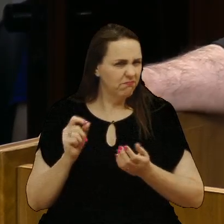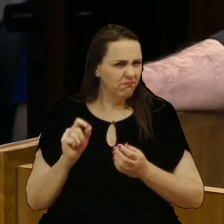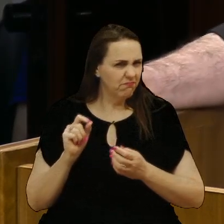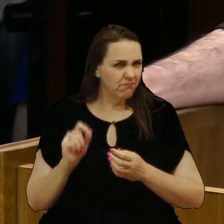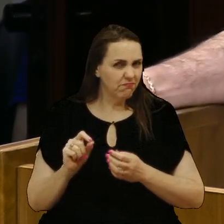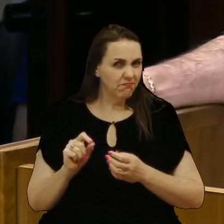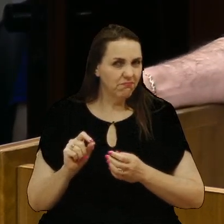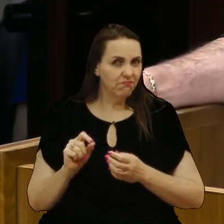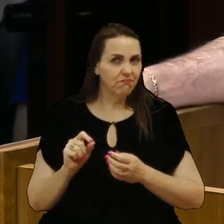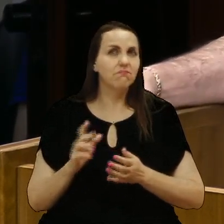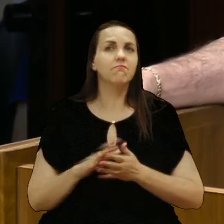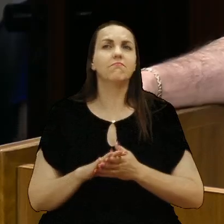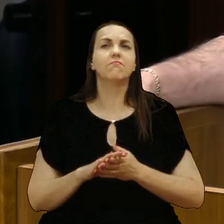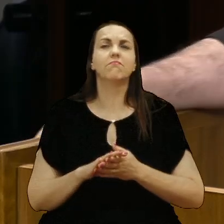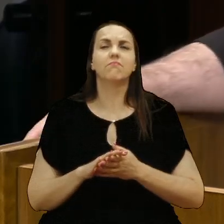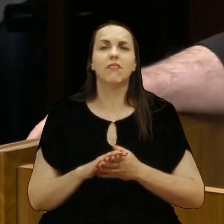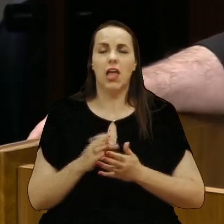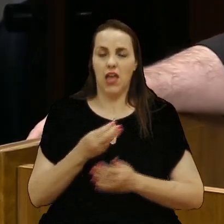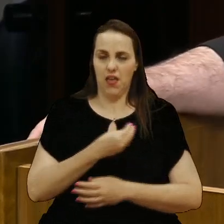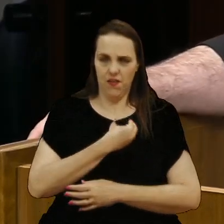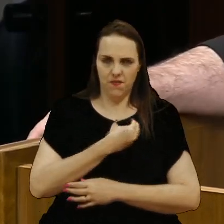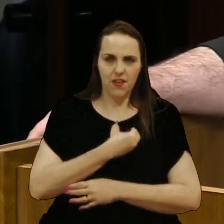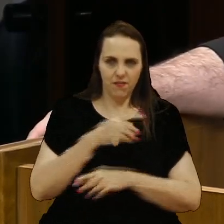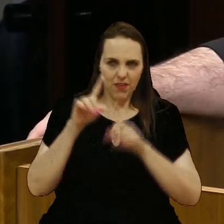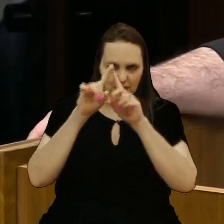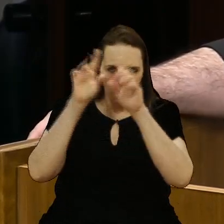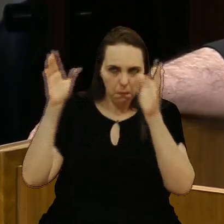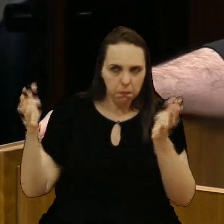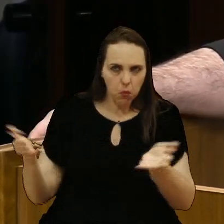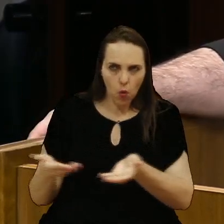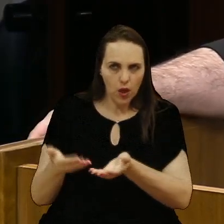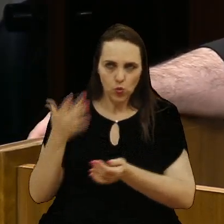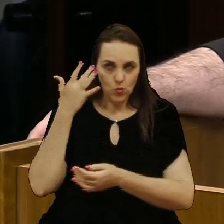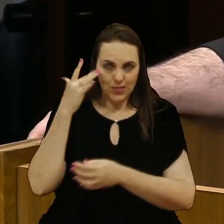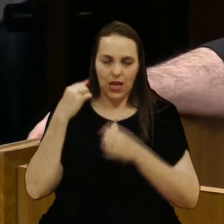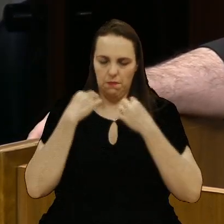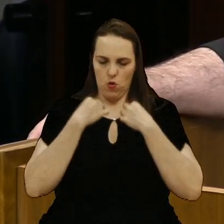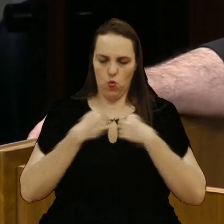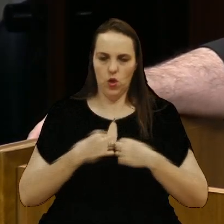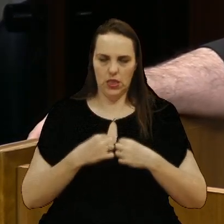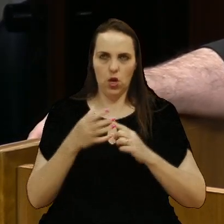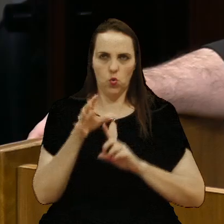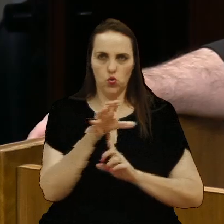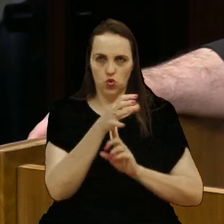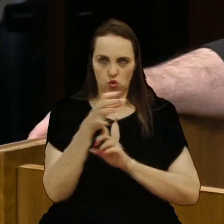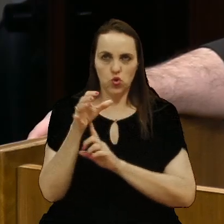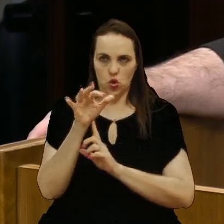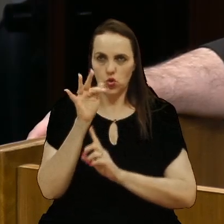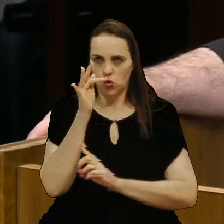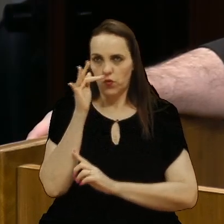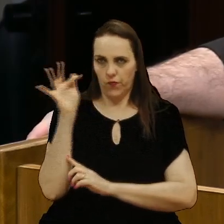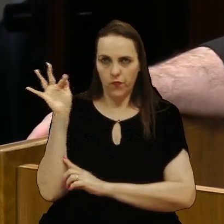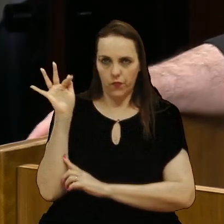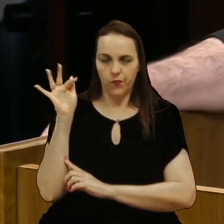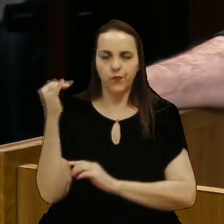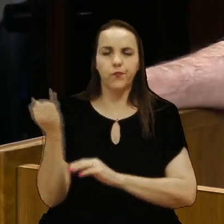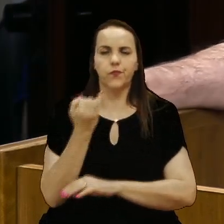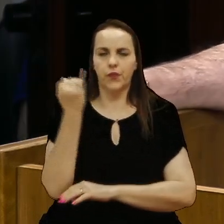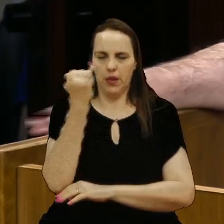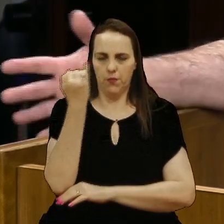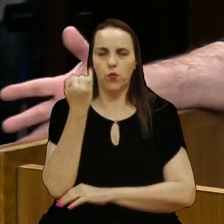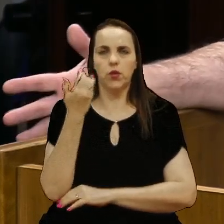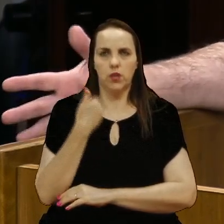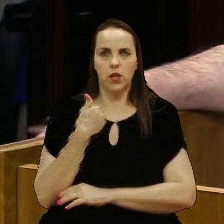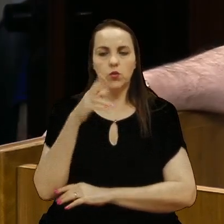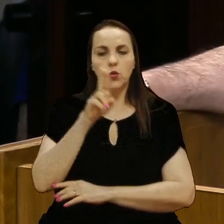Para quem porventura ainda vive numa bolha e não sabe, o cordão de girassol é um importante acessório usado